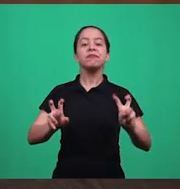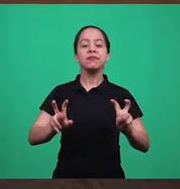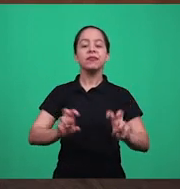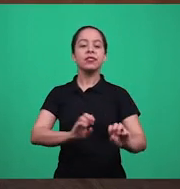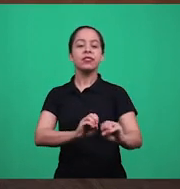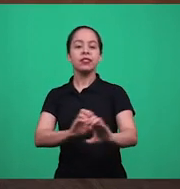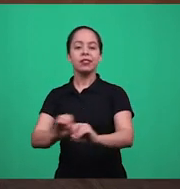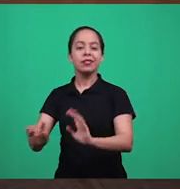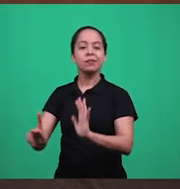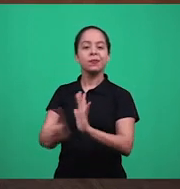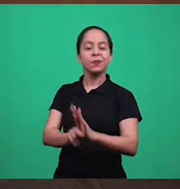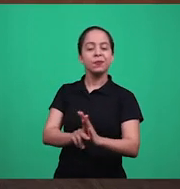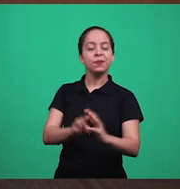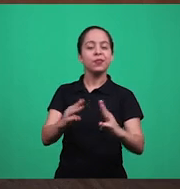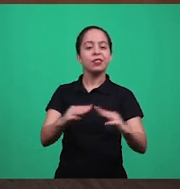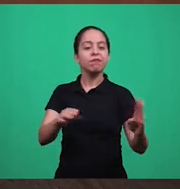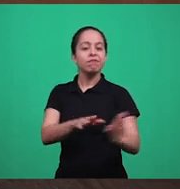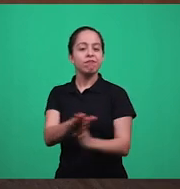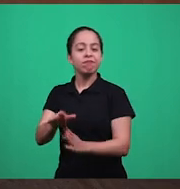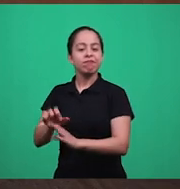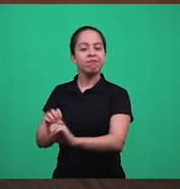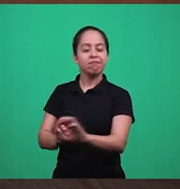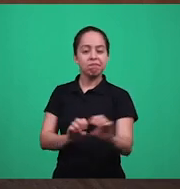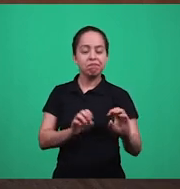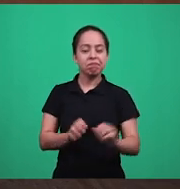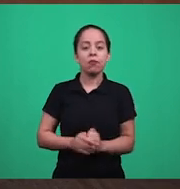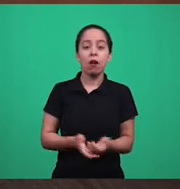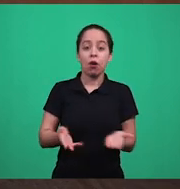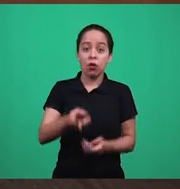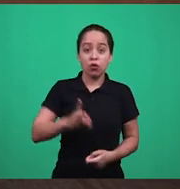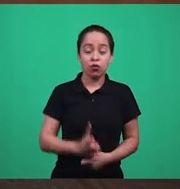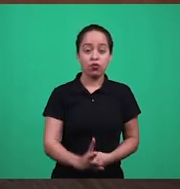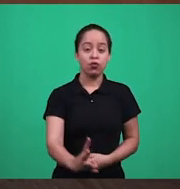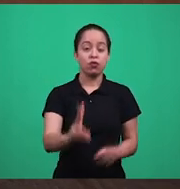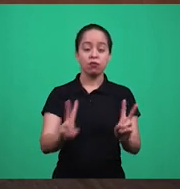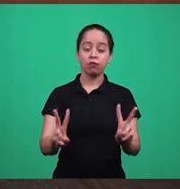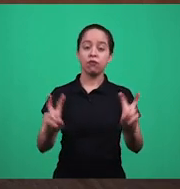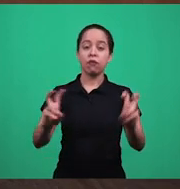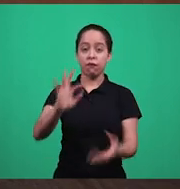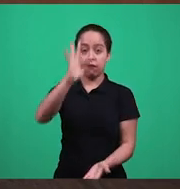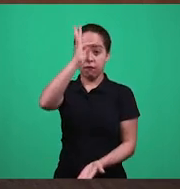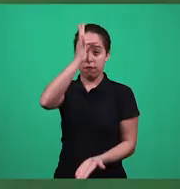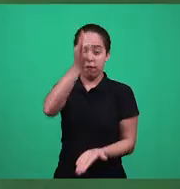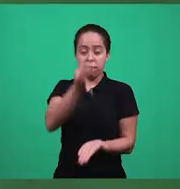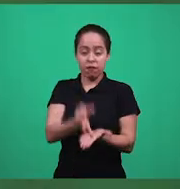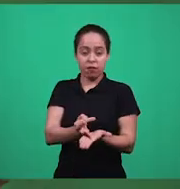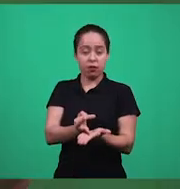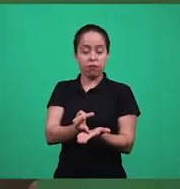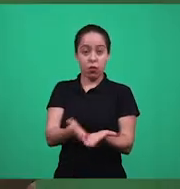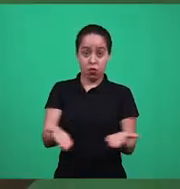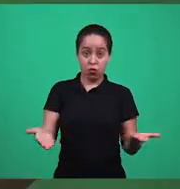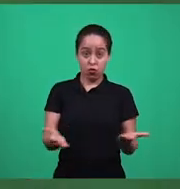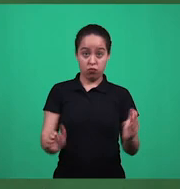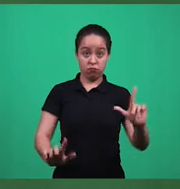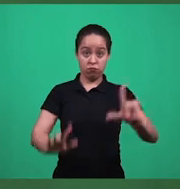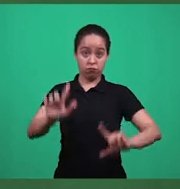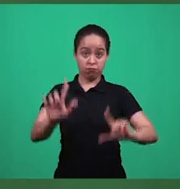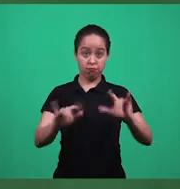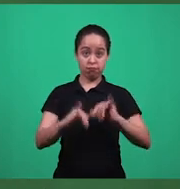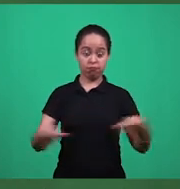do Manaim. E dando sequência ao assunto sobre fé, no quadro de